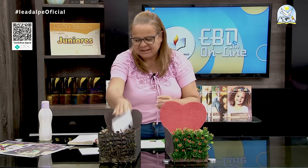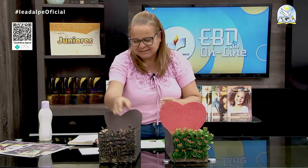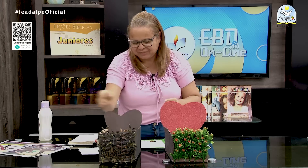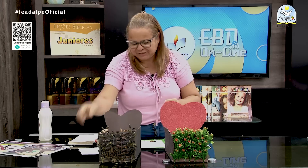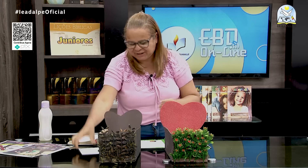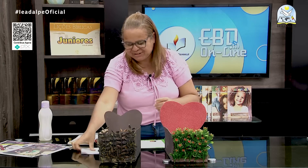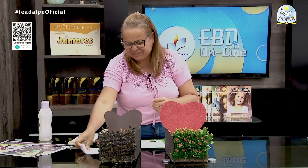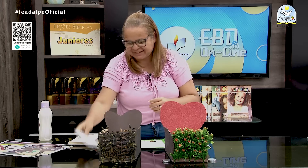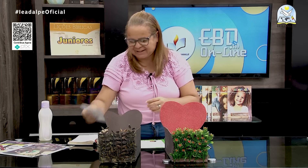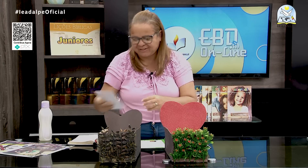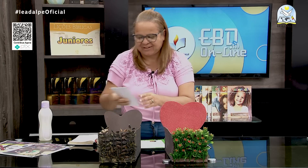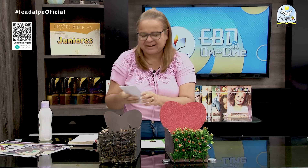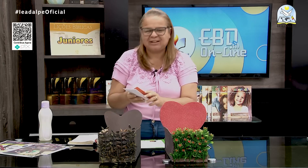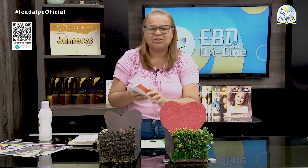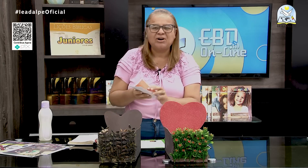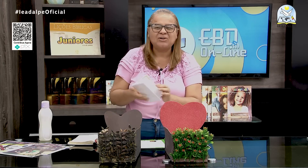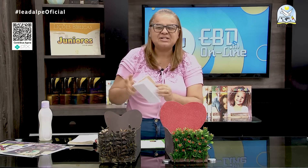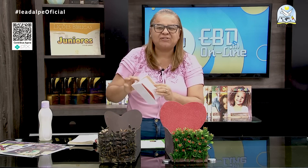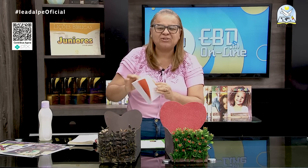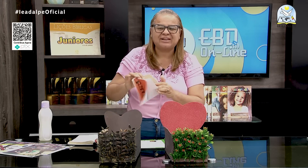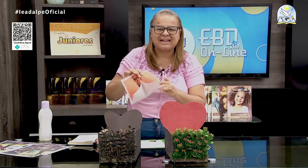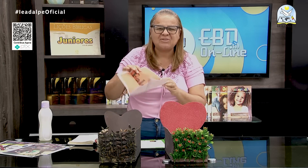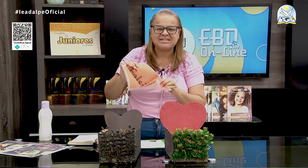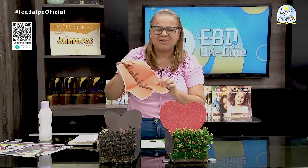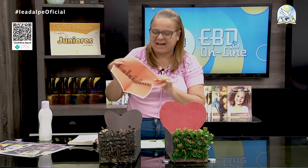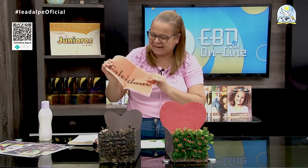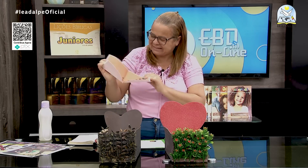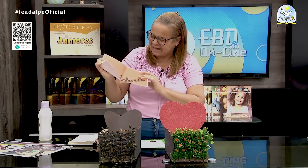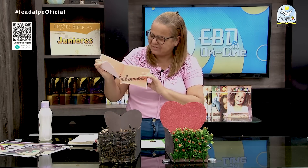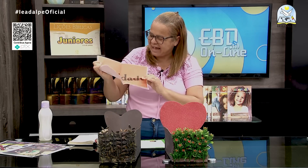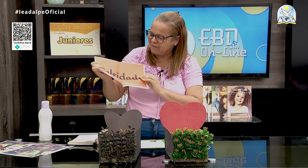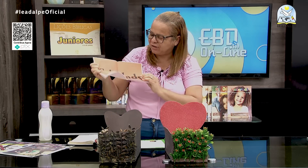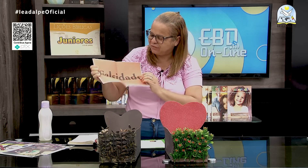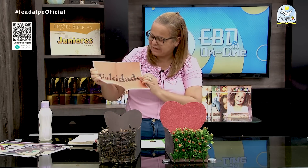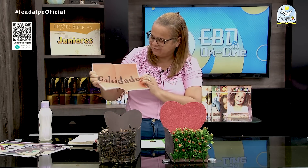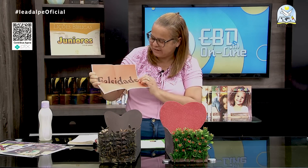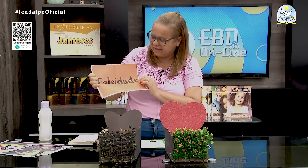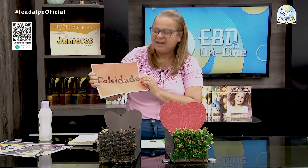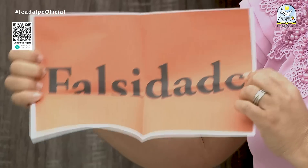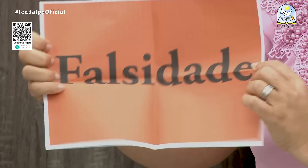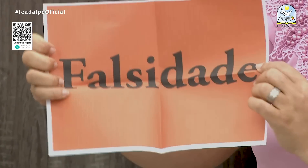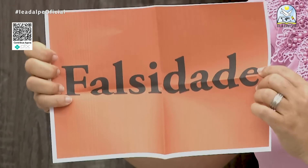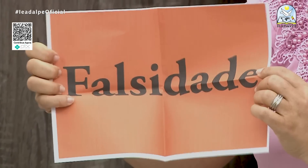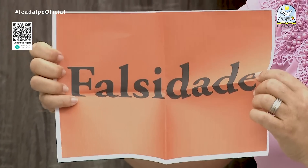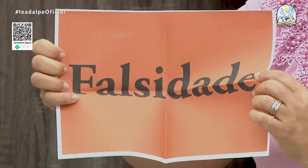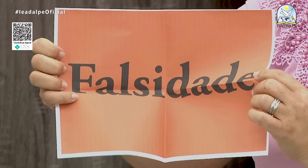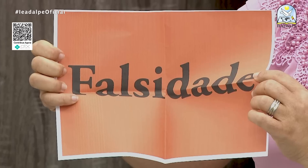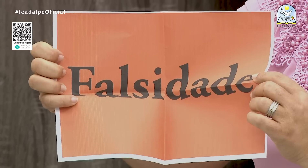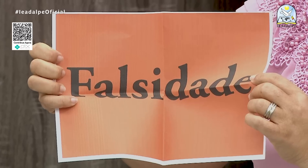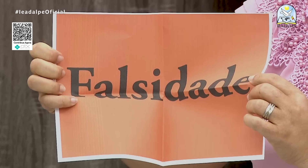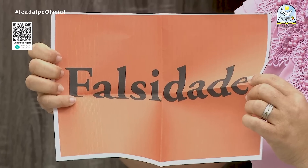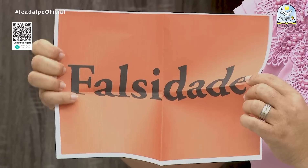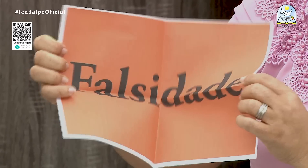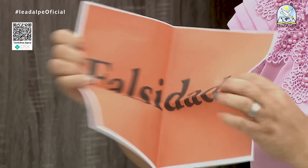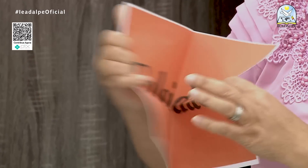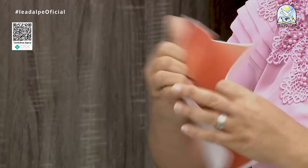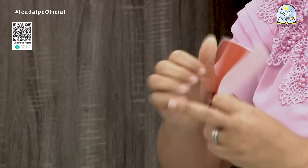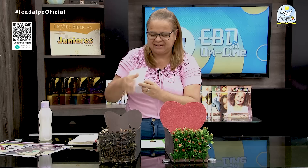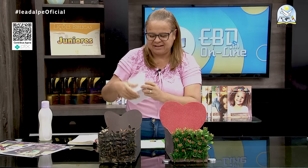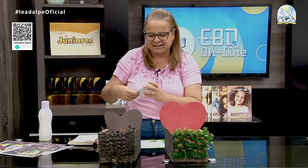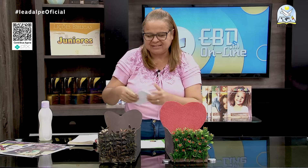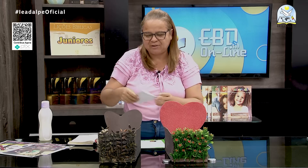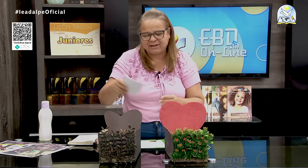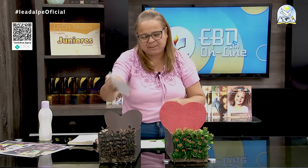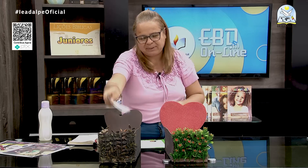tá vendo que eu estou aqui colocando os frutos que não são agradáveis e a árvore fica feia falsidade Nossa